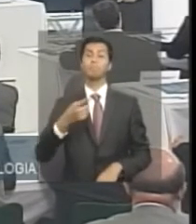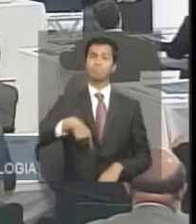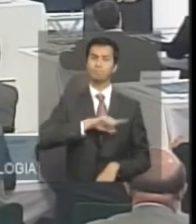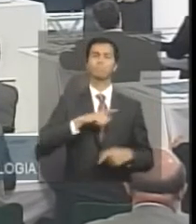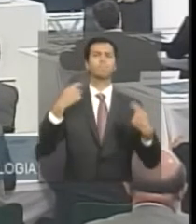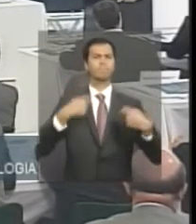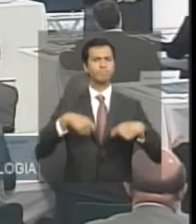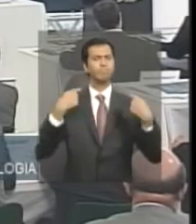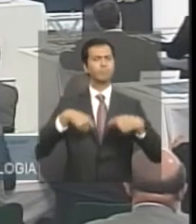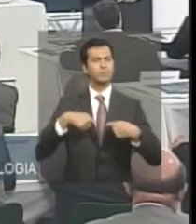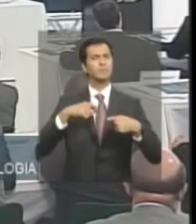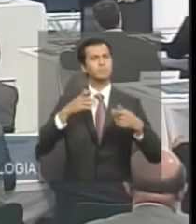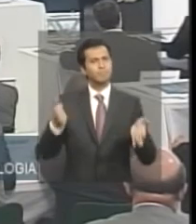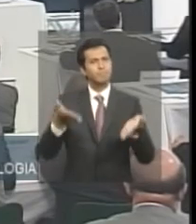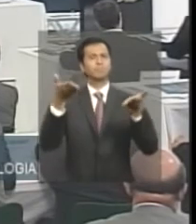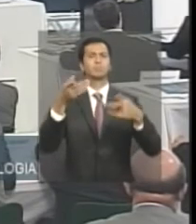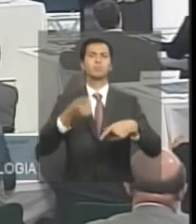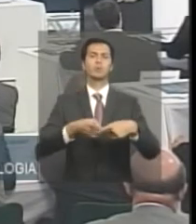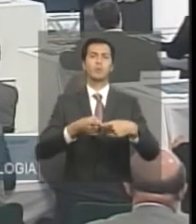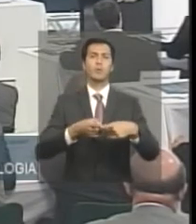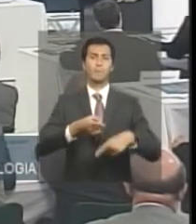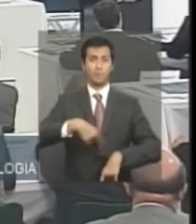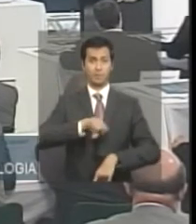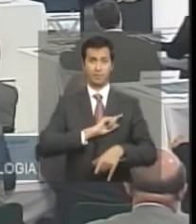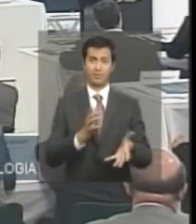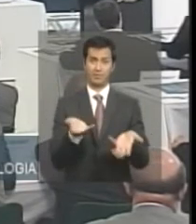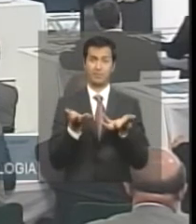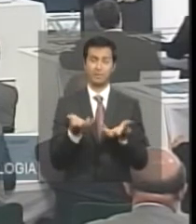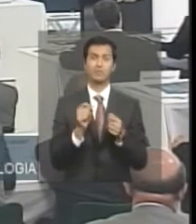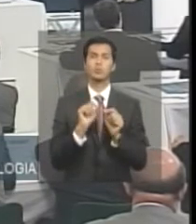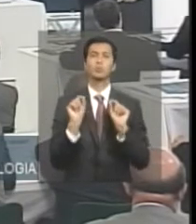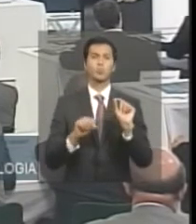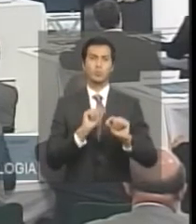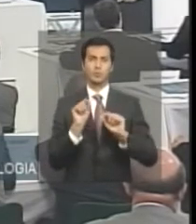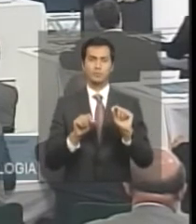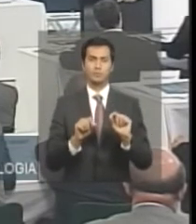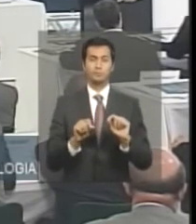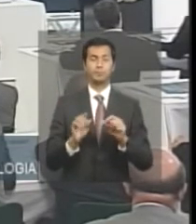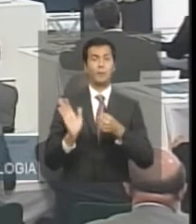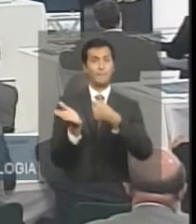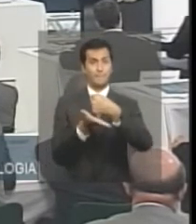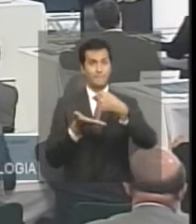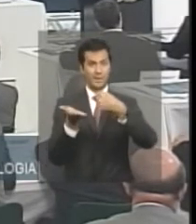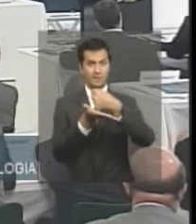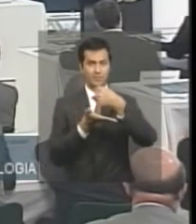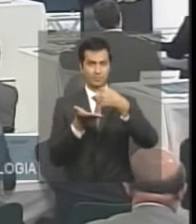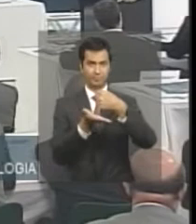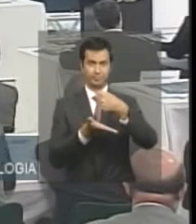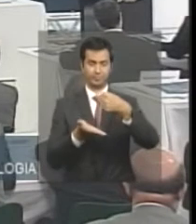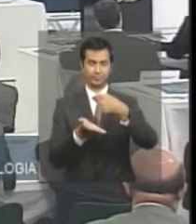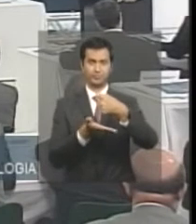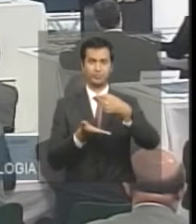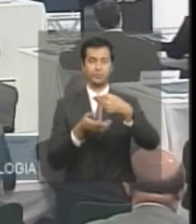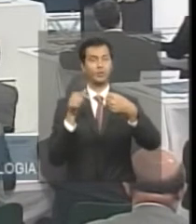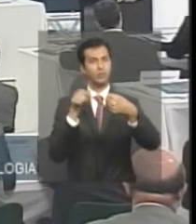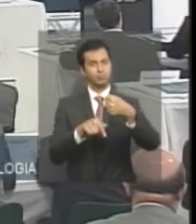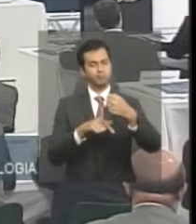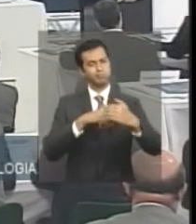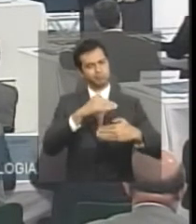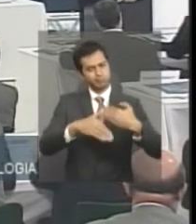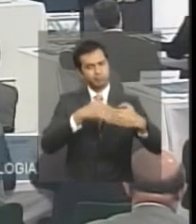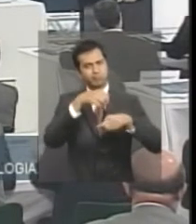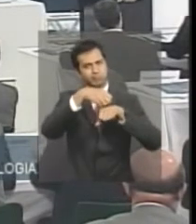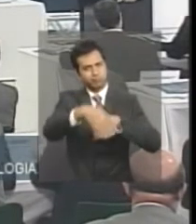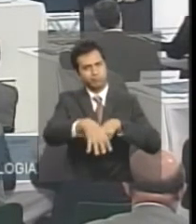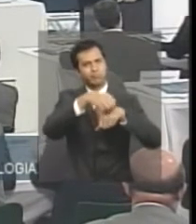queremos formar a base inicial que vai ter acúmulo suficiente para